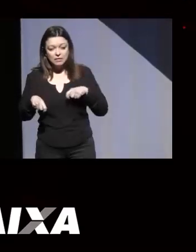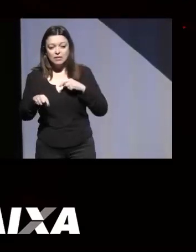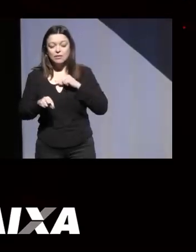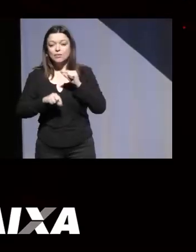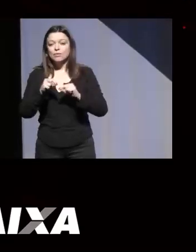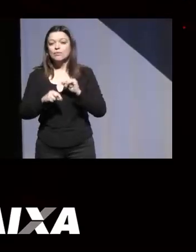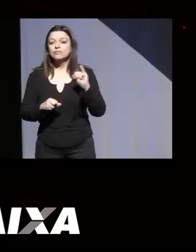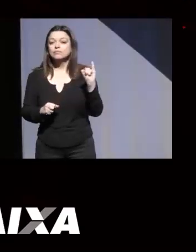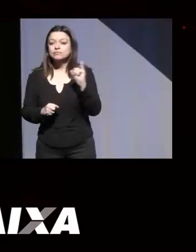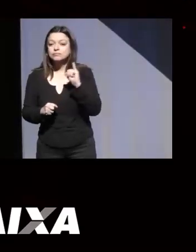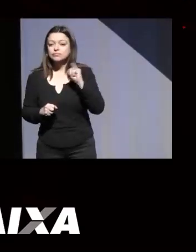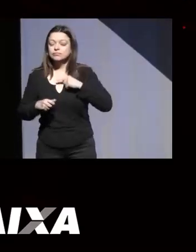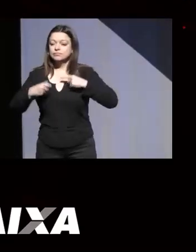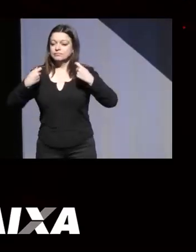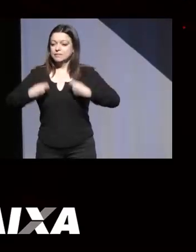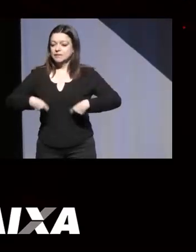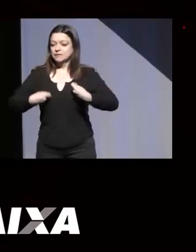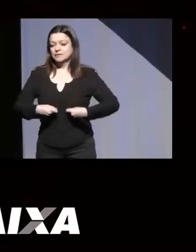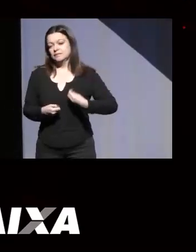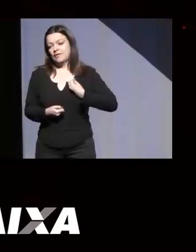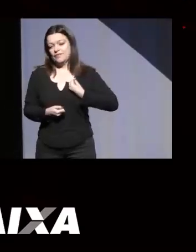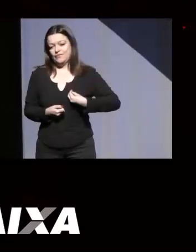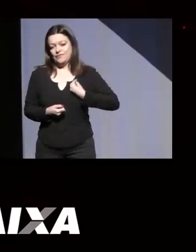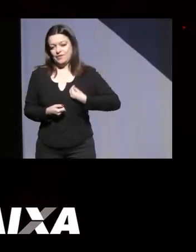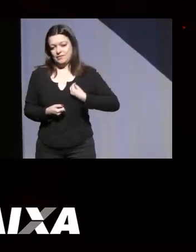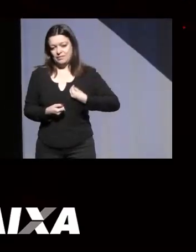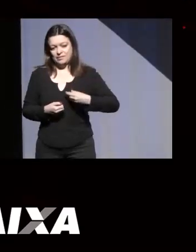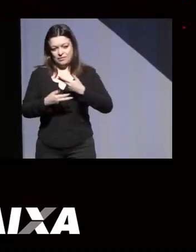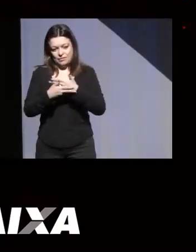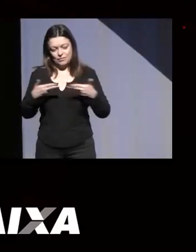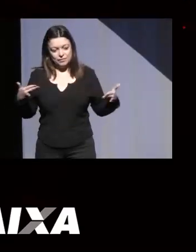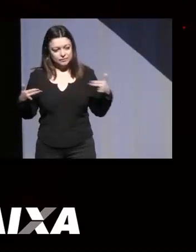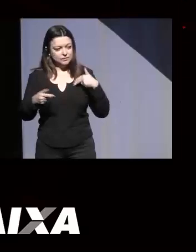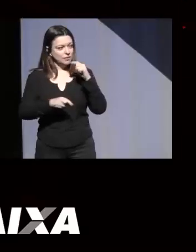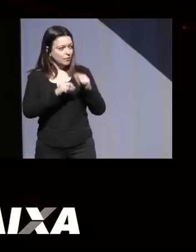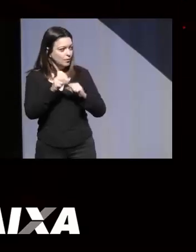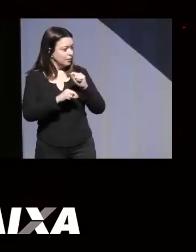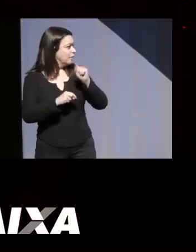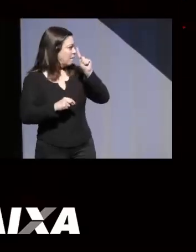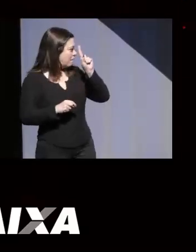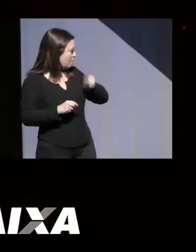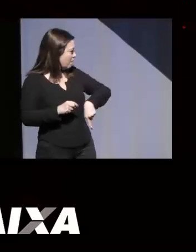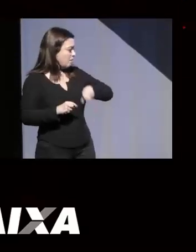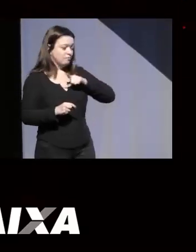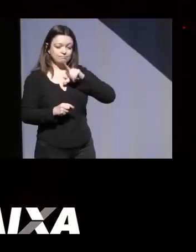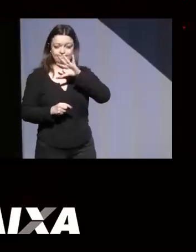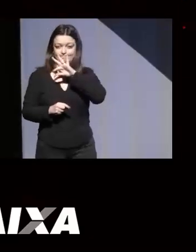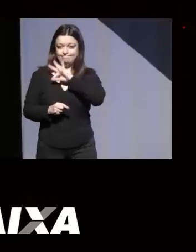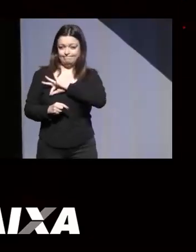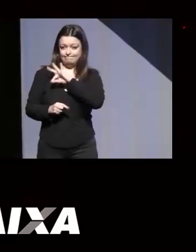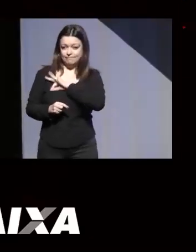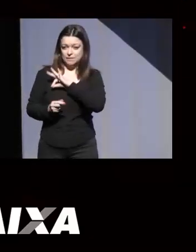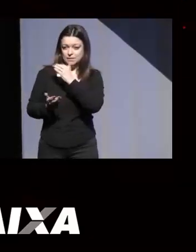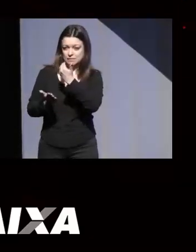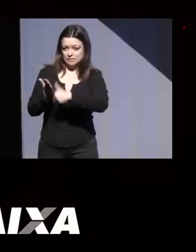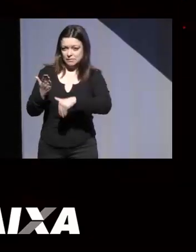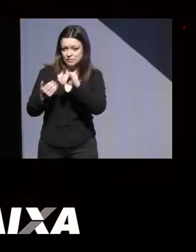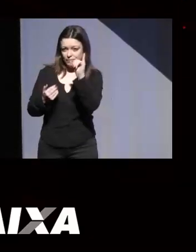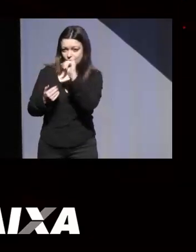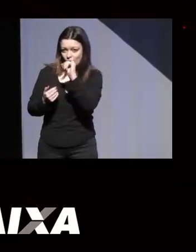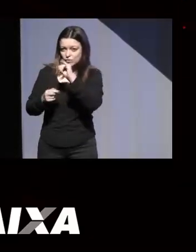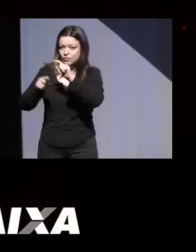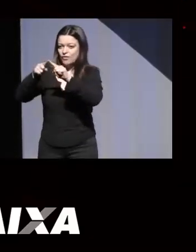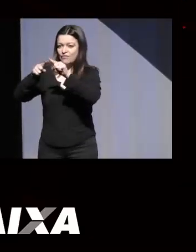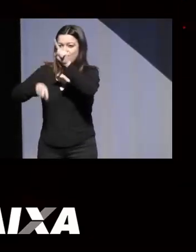necessárias para subsistir. A renda intributável não é a mesma para todos e será variável segundo as